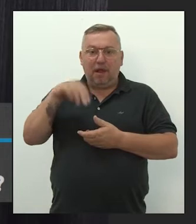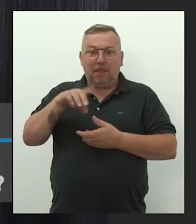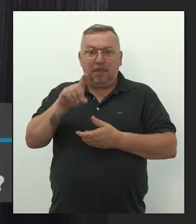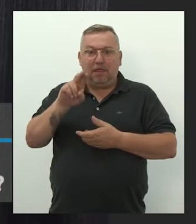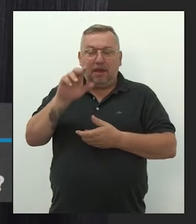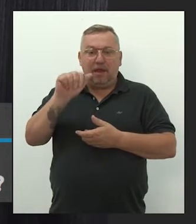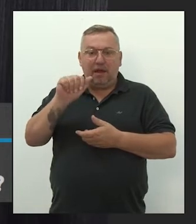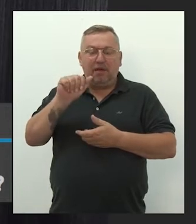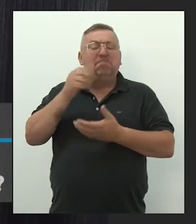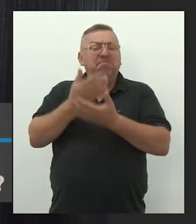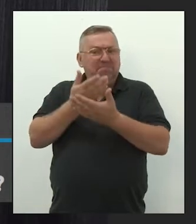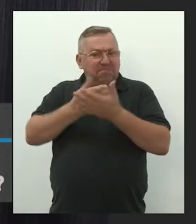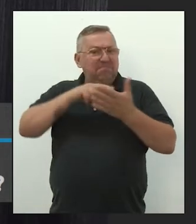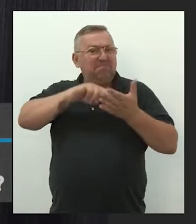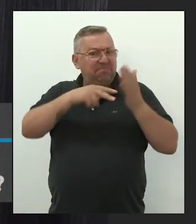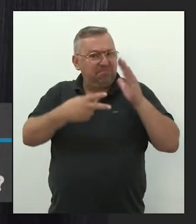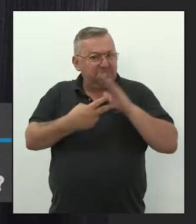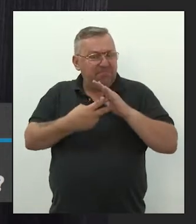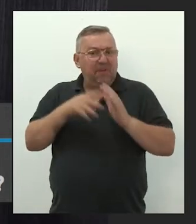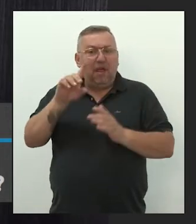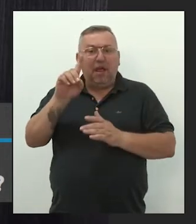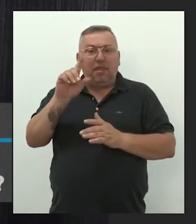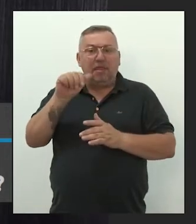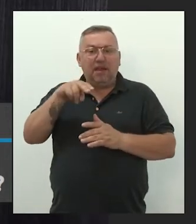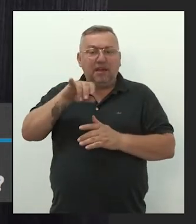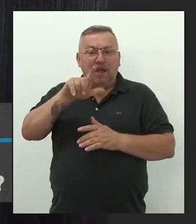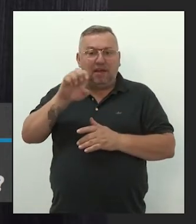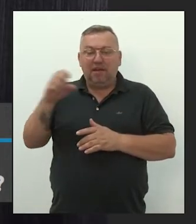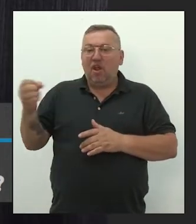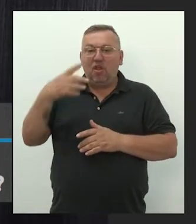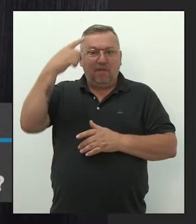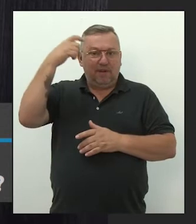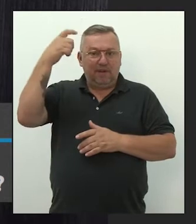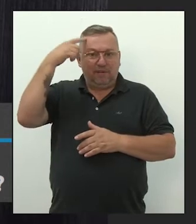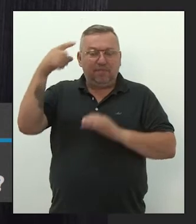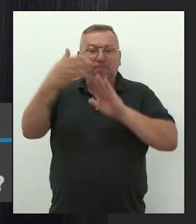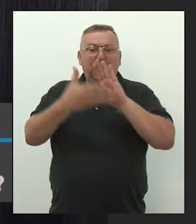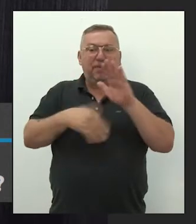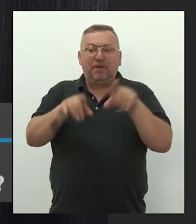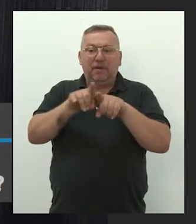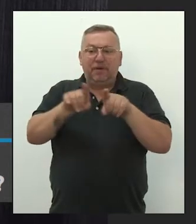aulas significativas. Professora Daniele, com novas ideias e propostas.